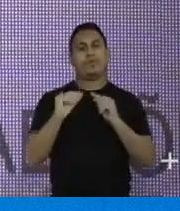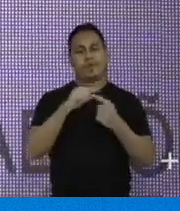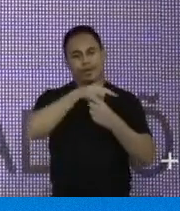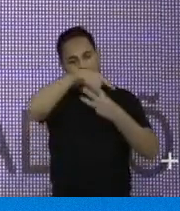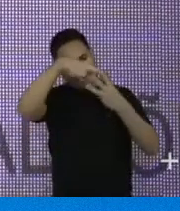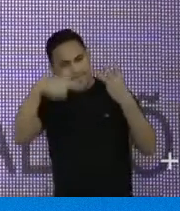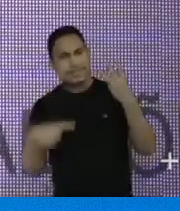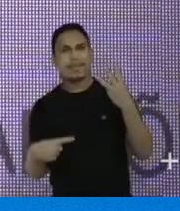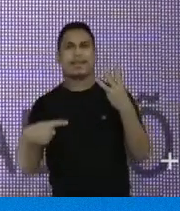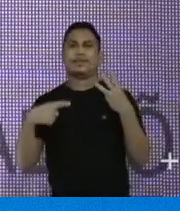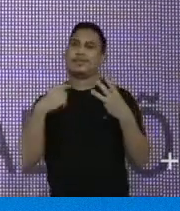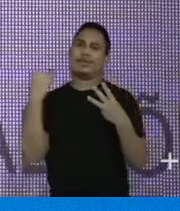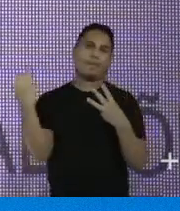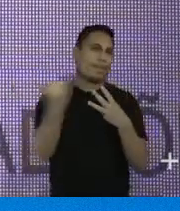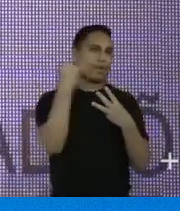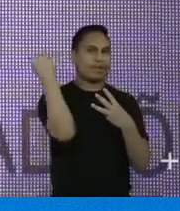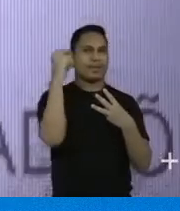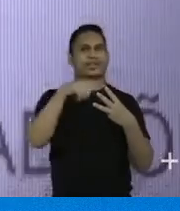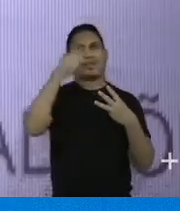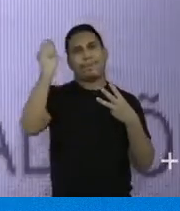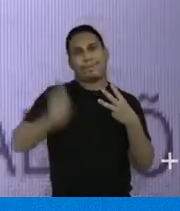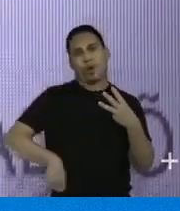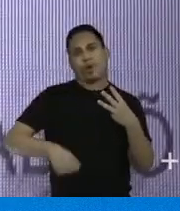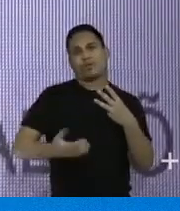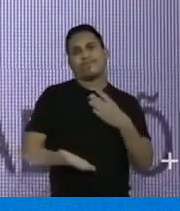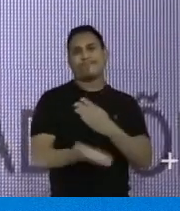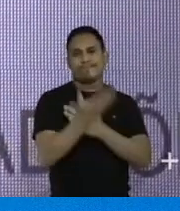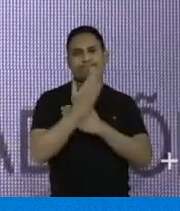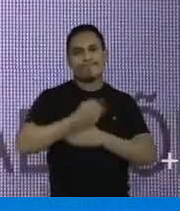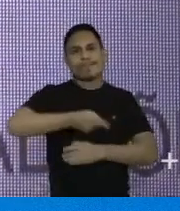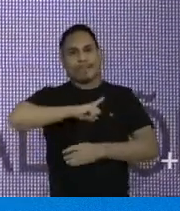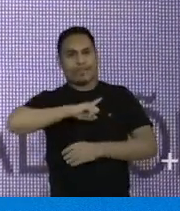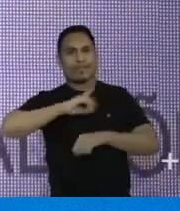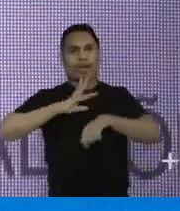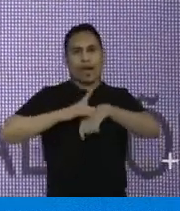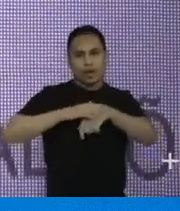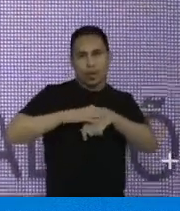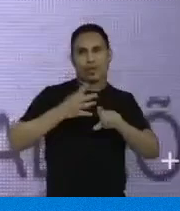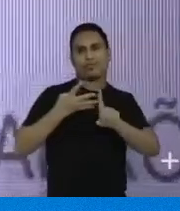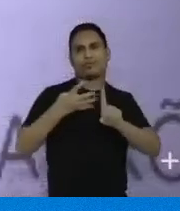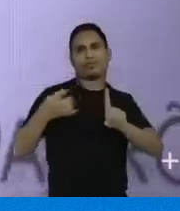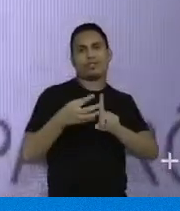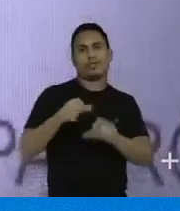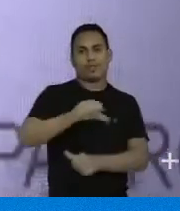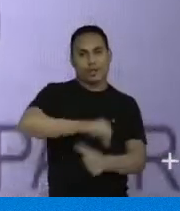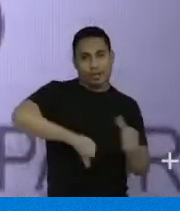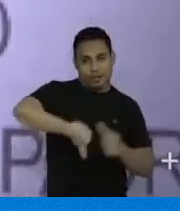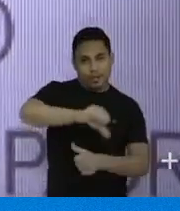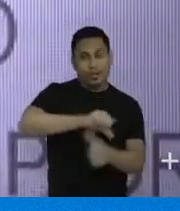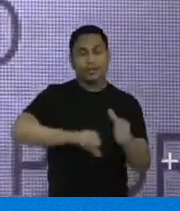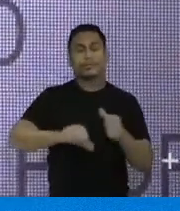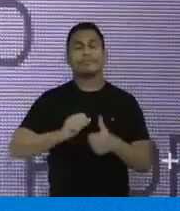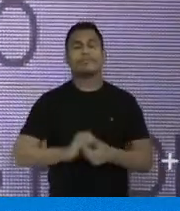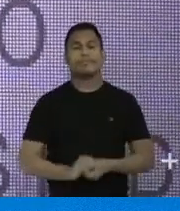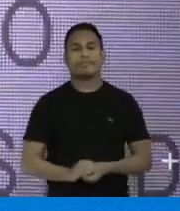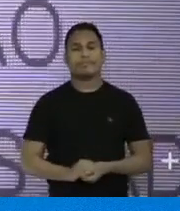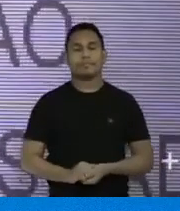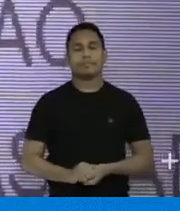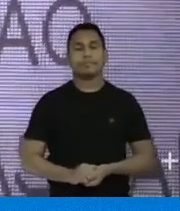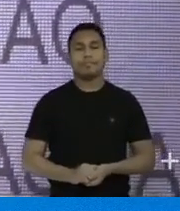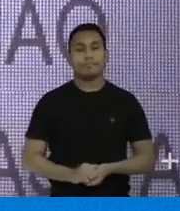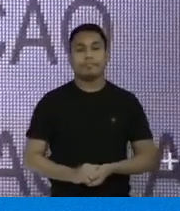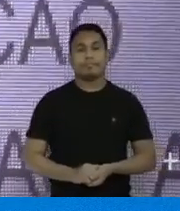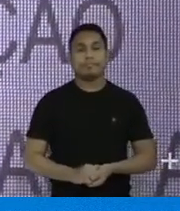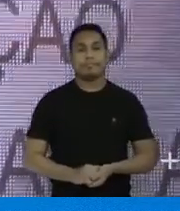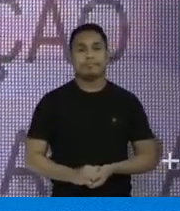mais importante na gênese do desenvolvimento da síndrome metabólica. Bom, e a isso a